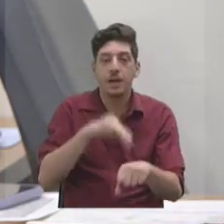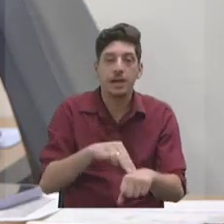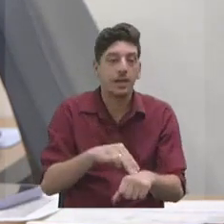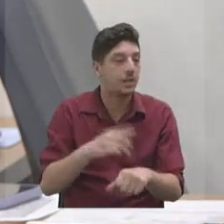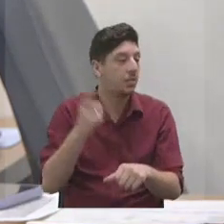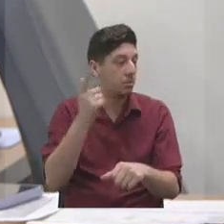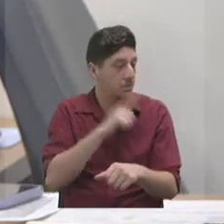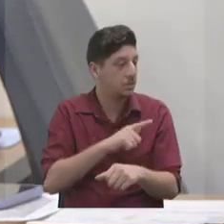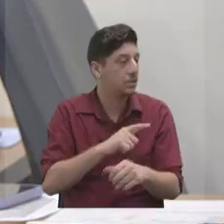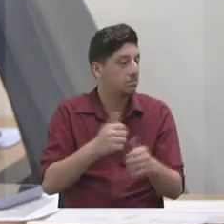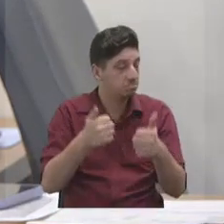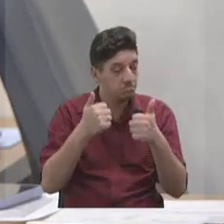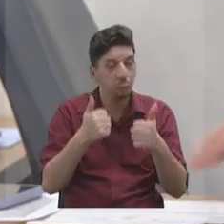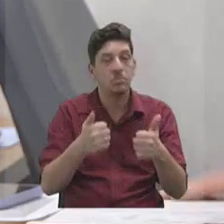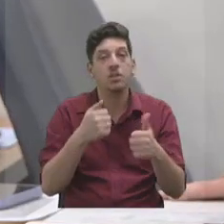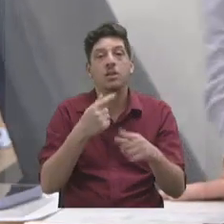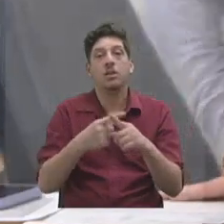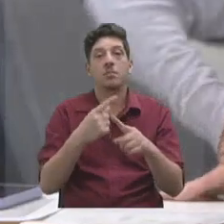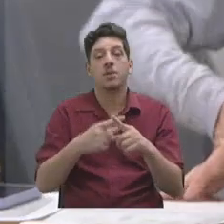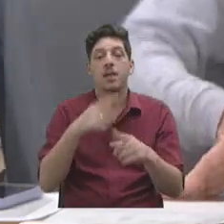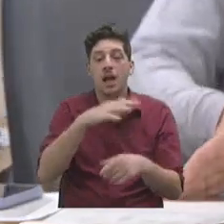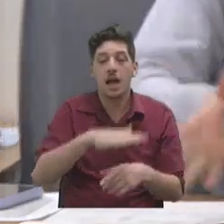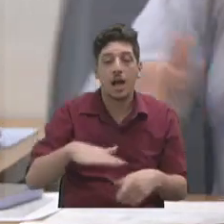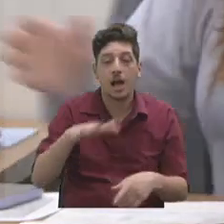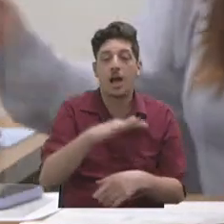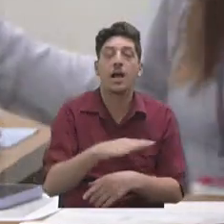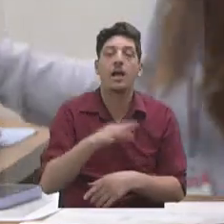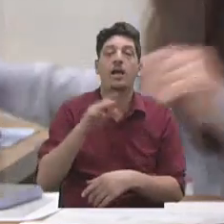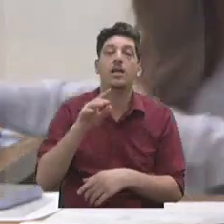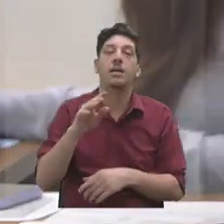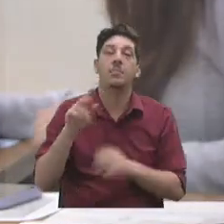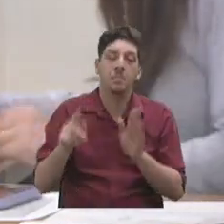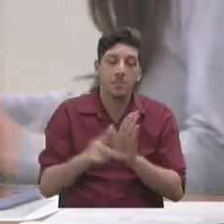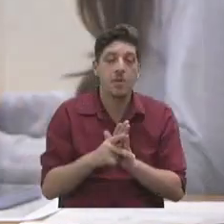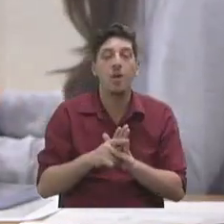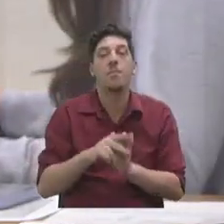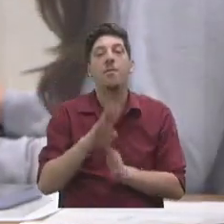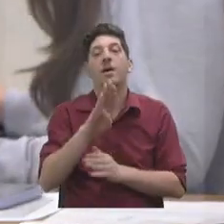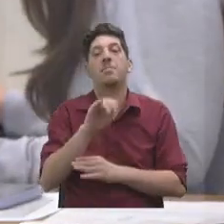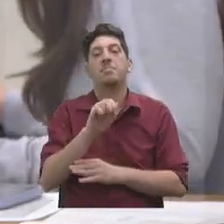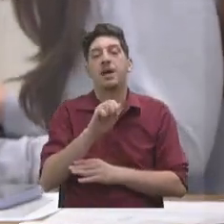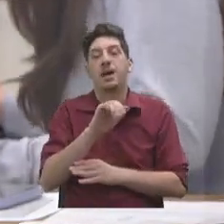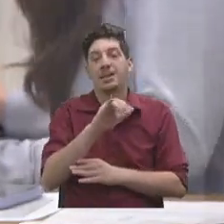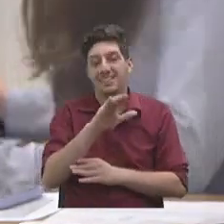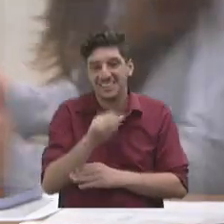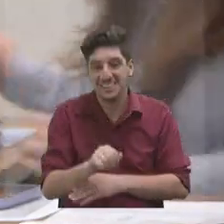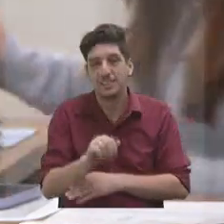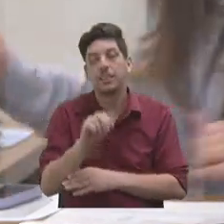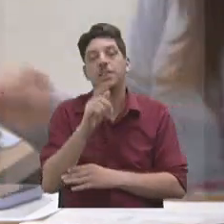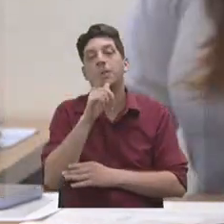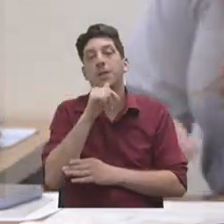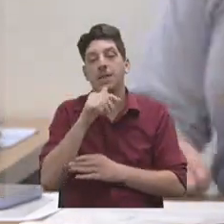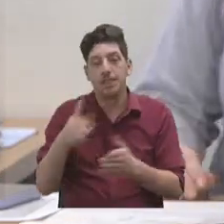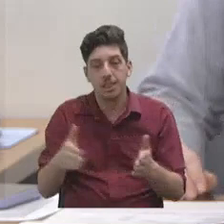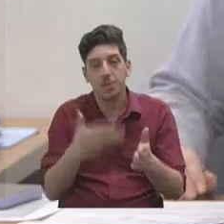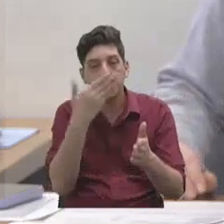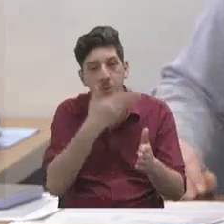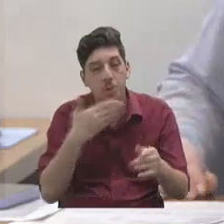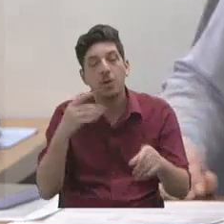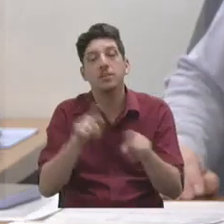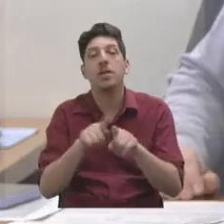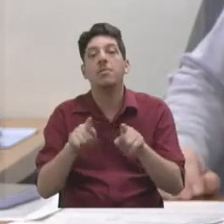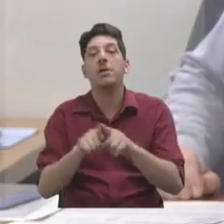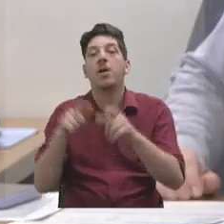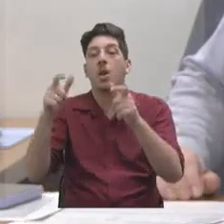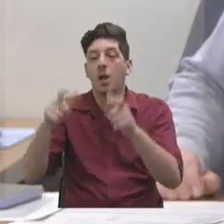contemplada porque aquela região é uma região que pertence a bacia do Rio Doce pertence a zona de amortecimento do